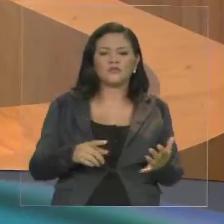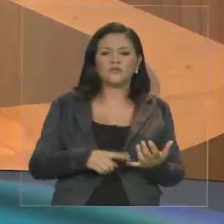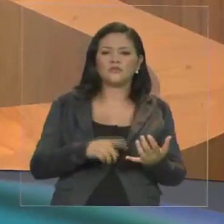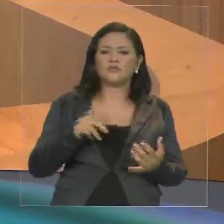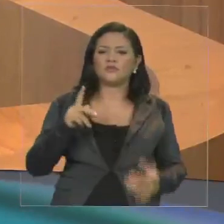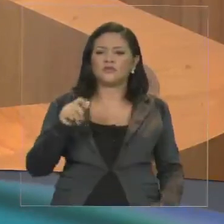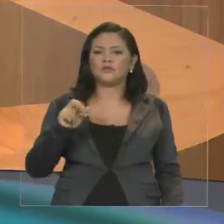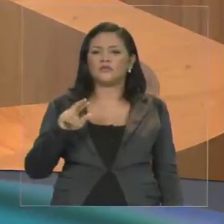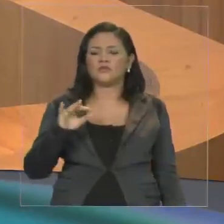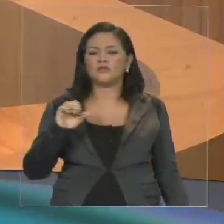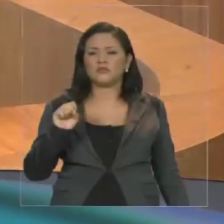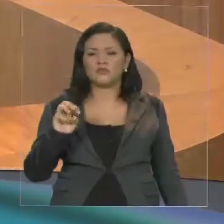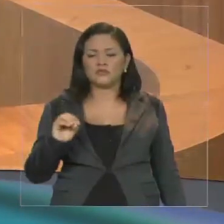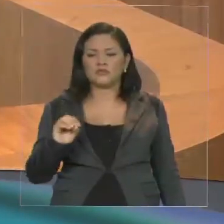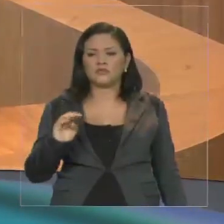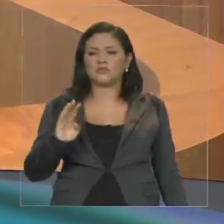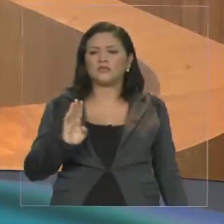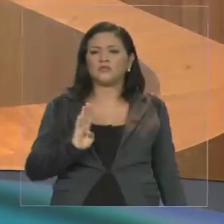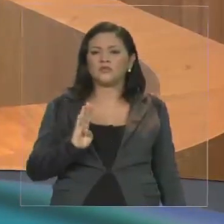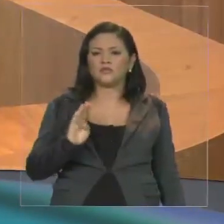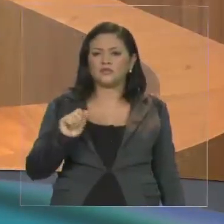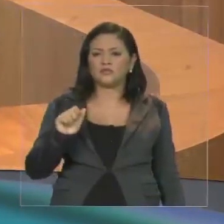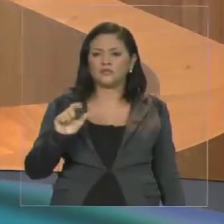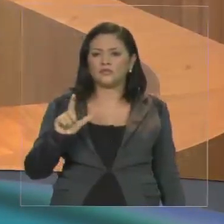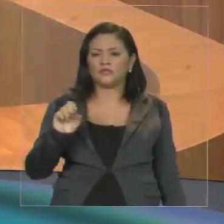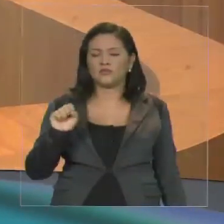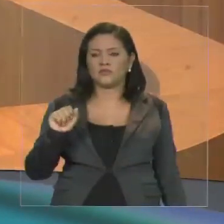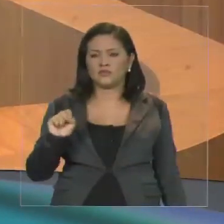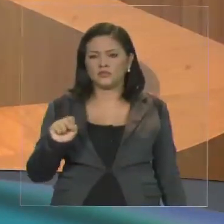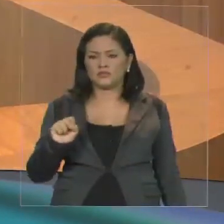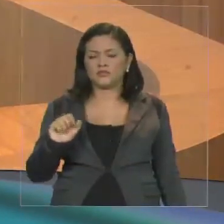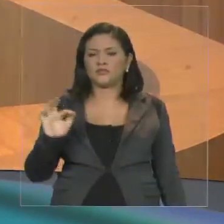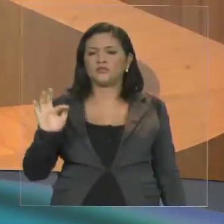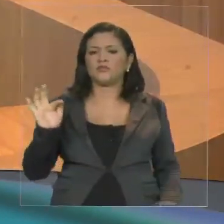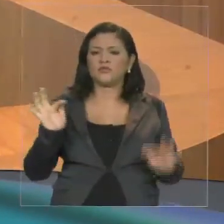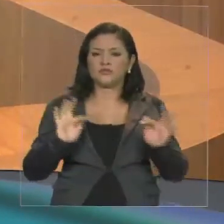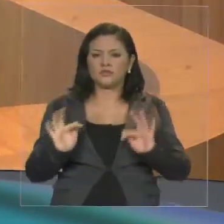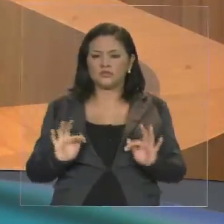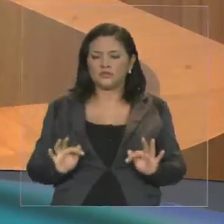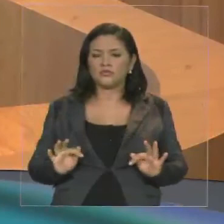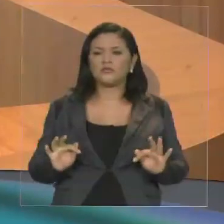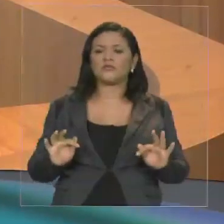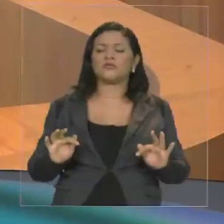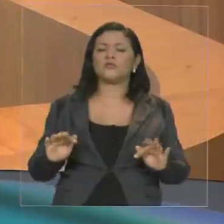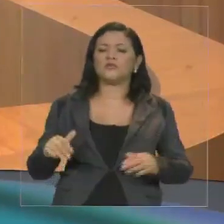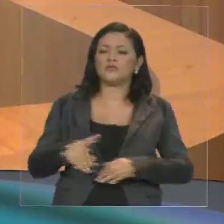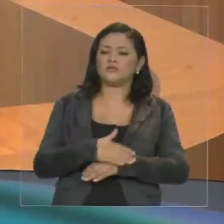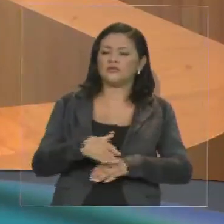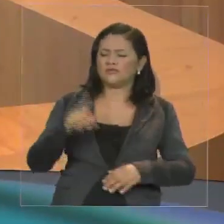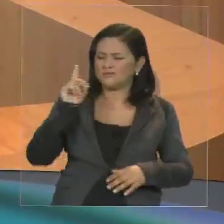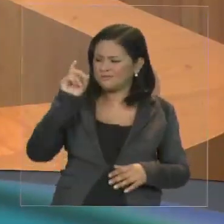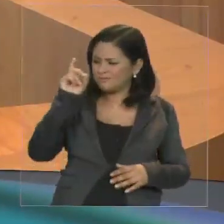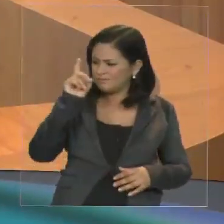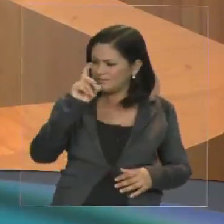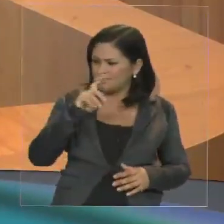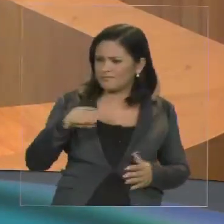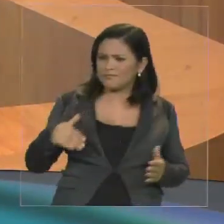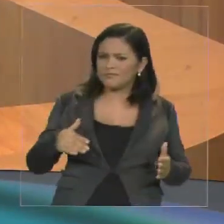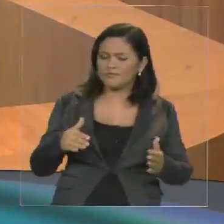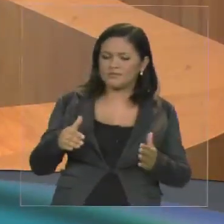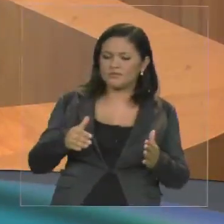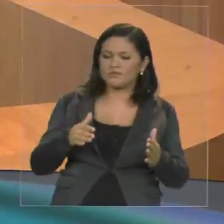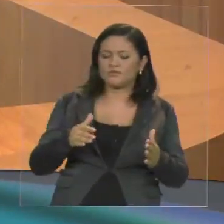Felicidade. São ruas totalmente intrafegáveis na periferia de São Luís, na zona rural, e eu